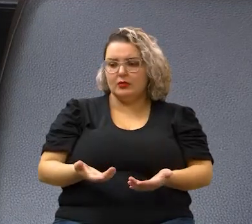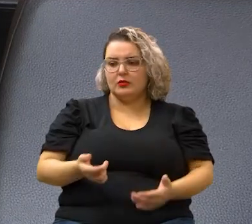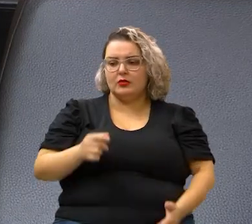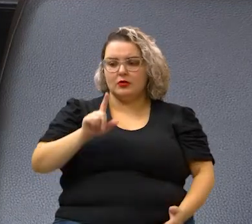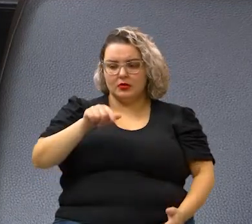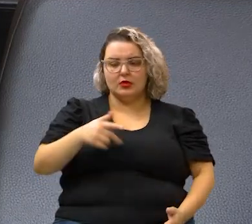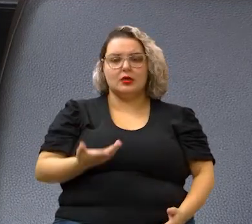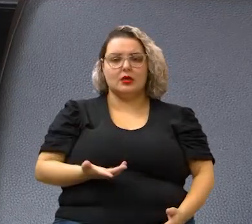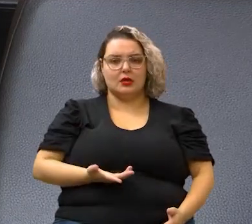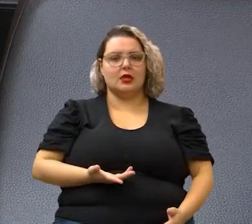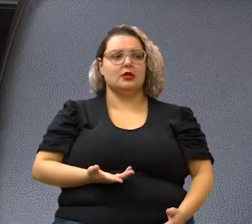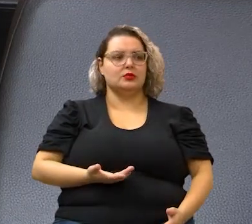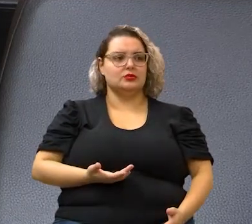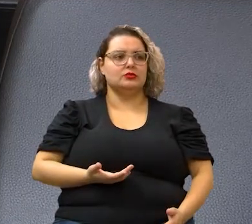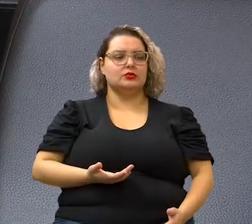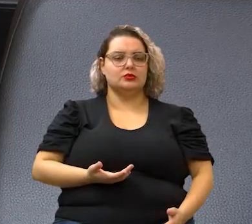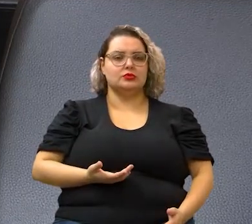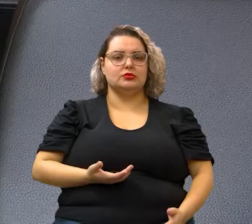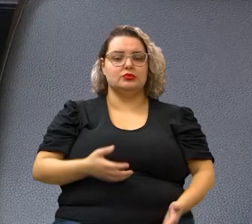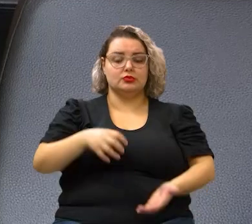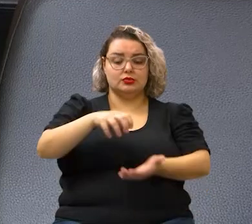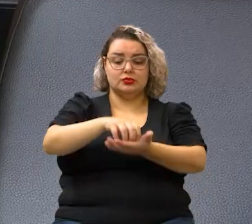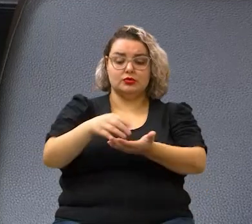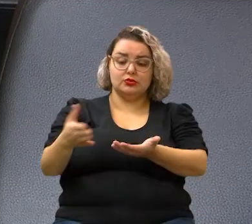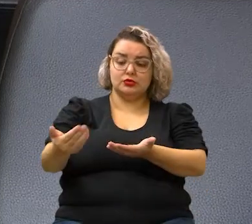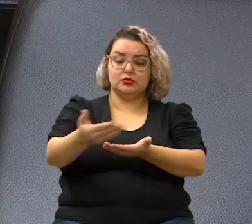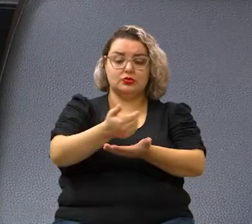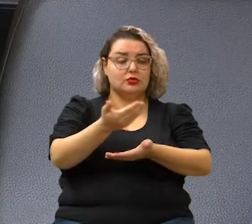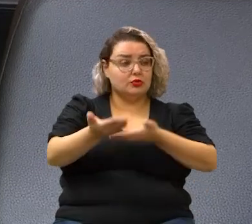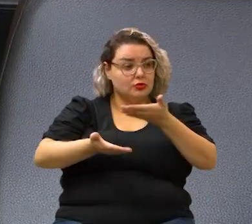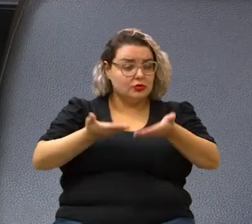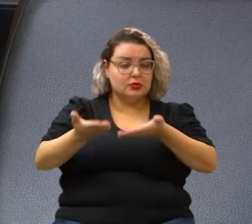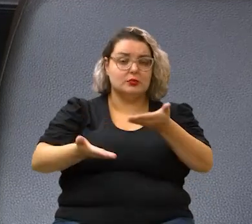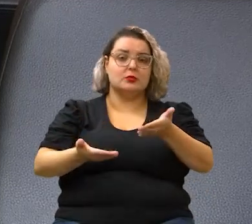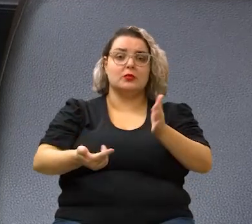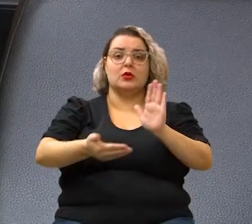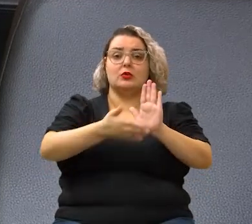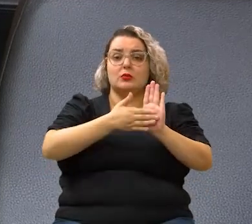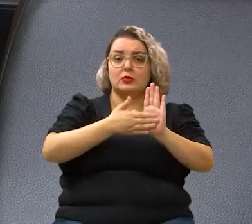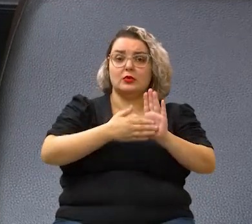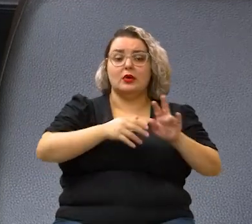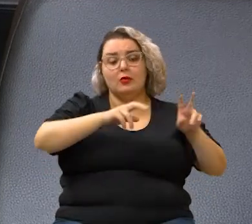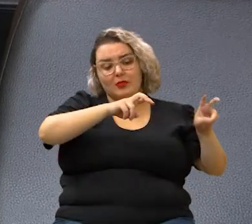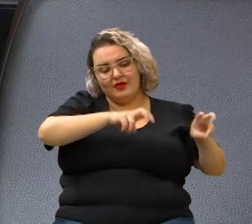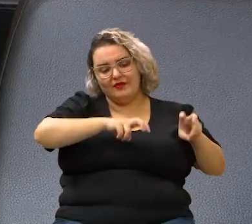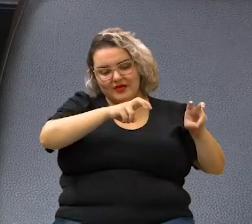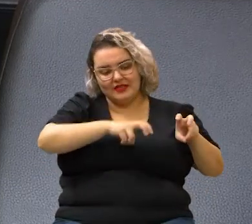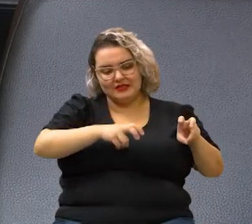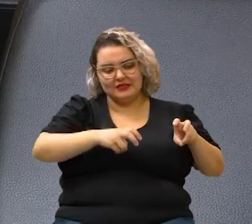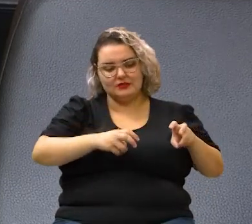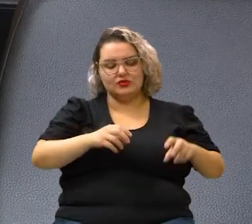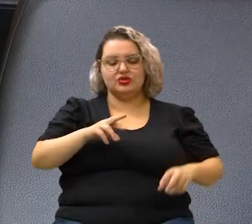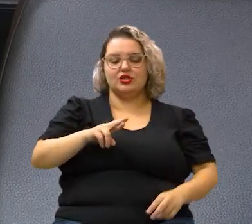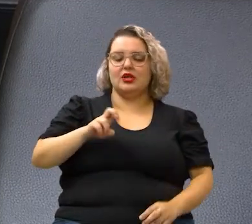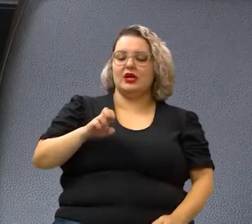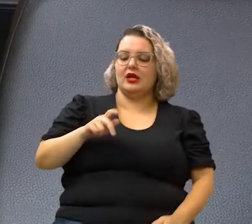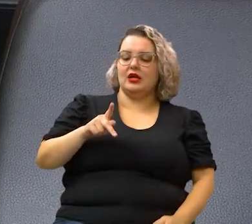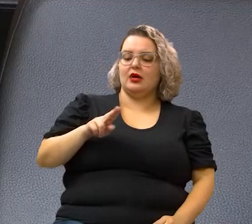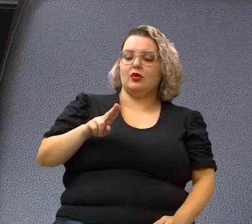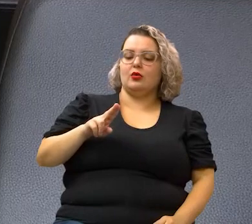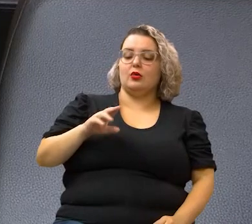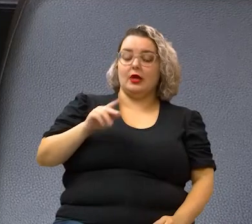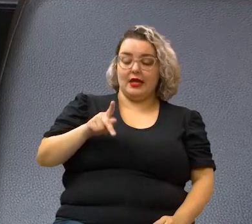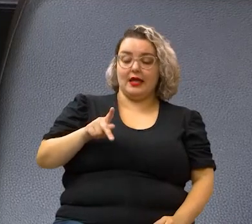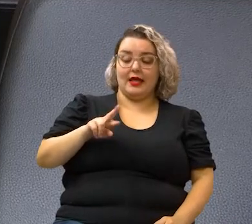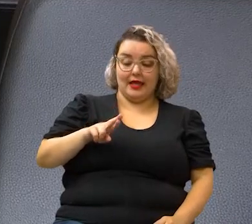como é o caso do Centro de Acolhimento e Tratamento que eu propus, que é uma fazenda de recuperação, seria um poupa-tempo